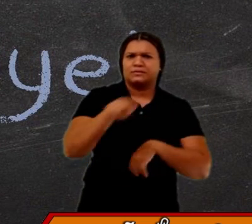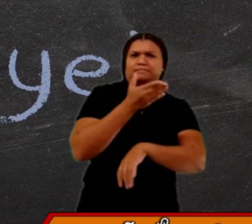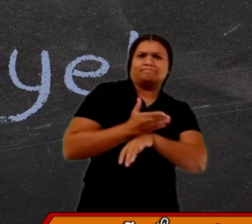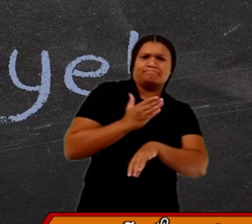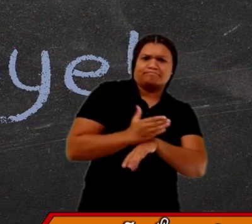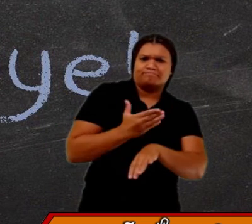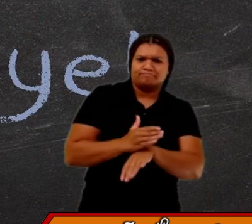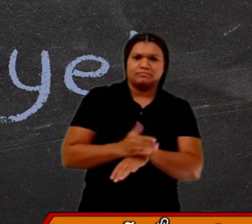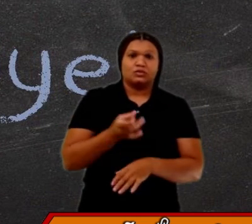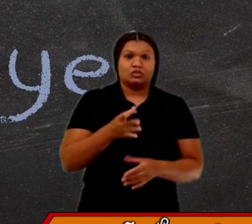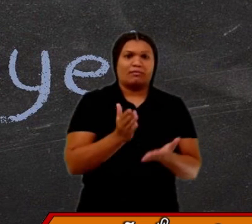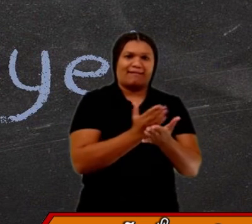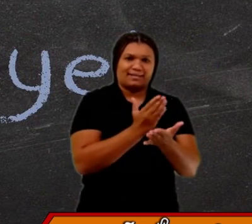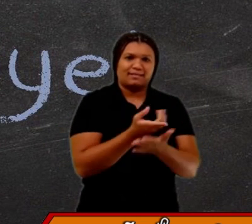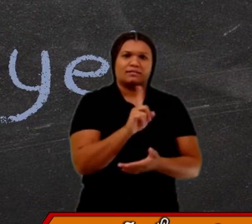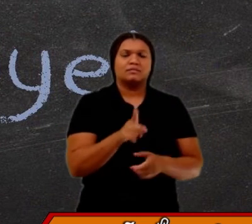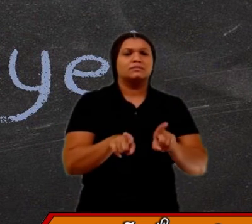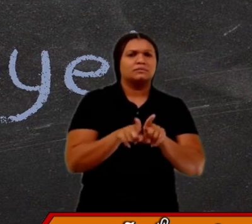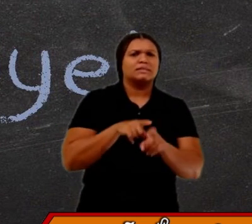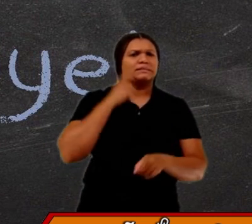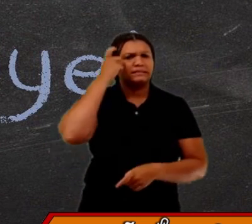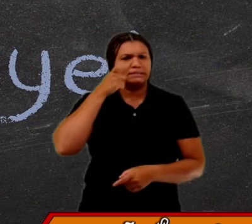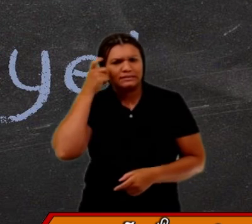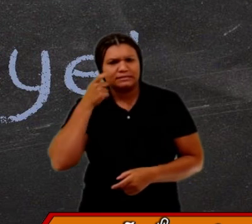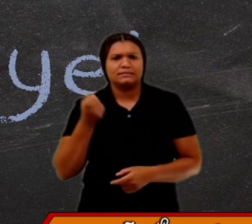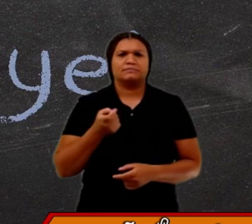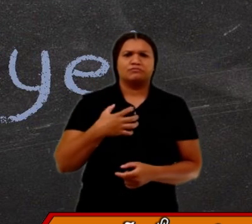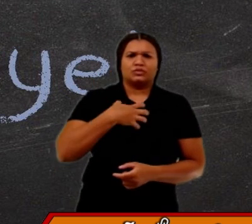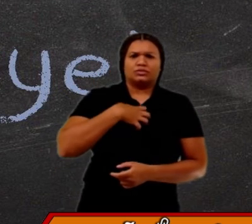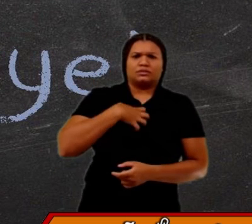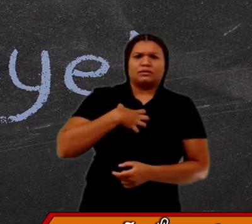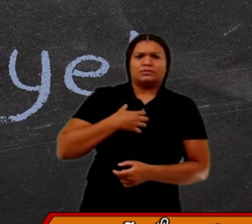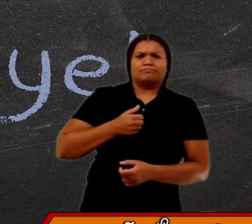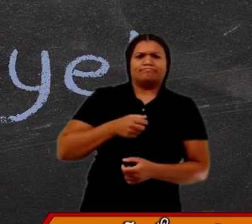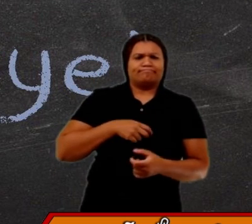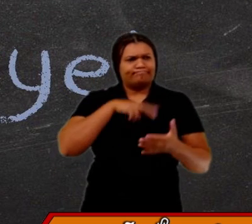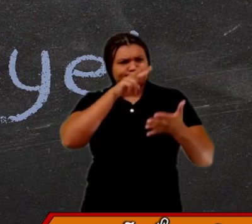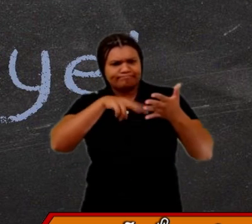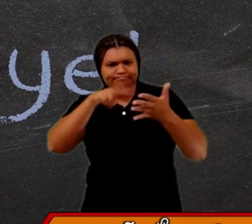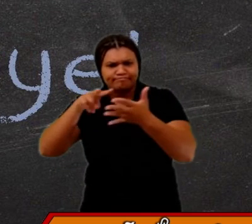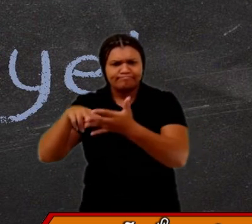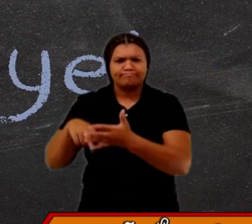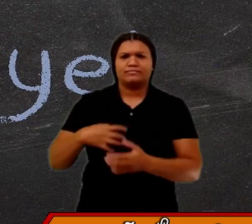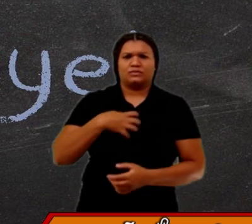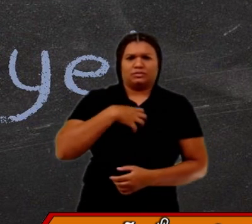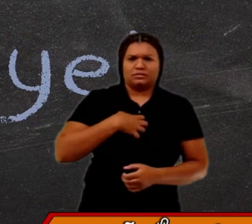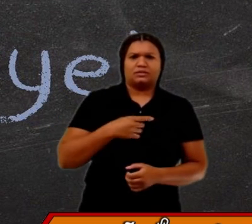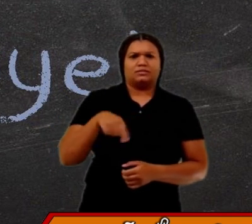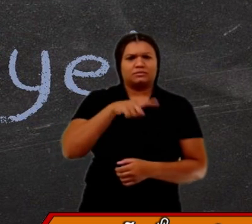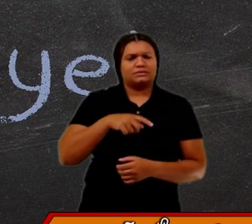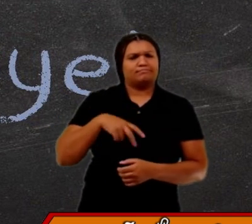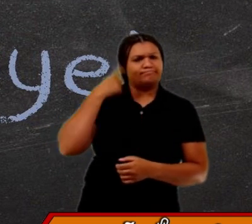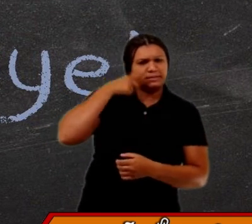praticar não só no seu caderno mas tem que praticar também na fala tente ler essas frases em voz alta para os seus